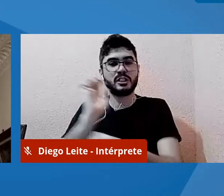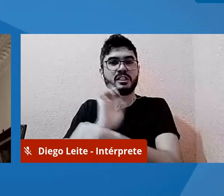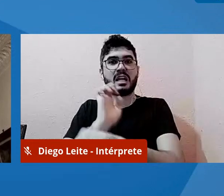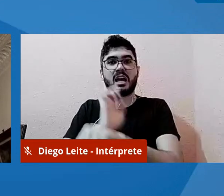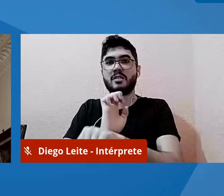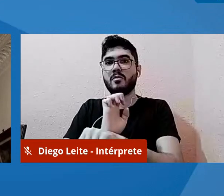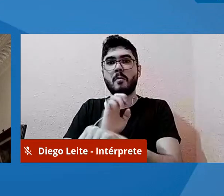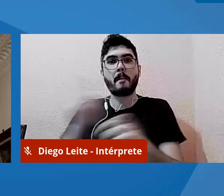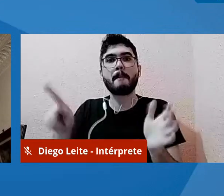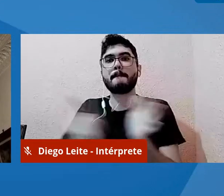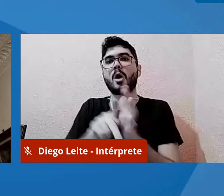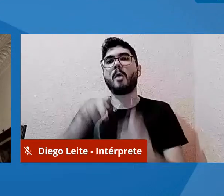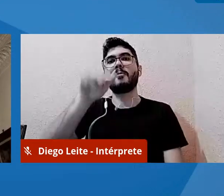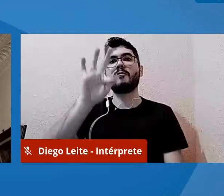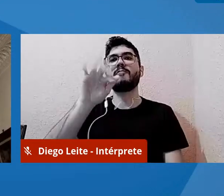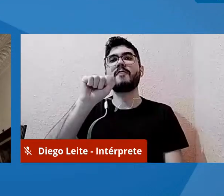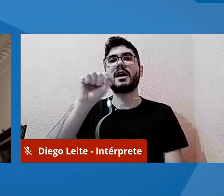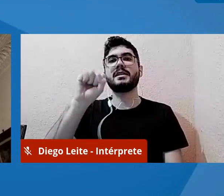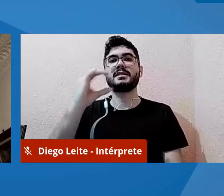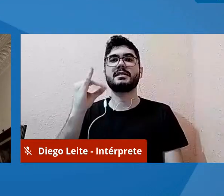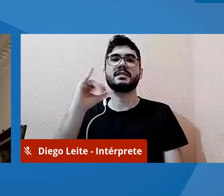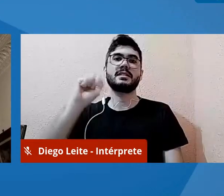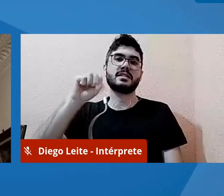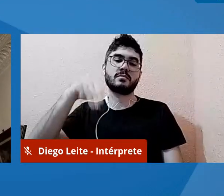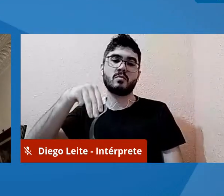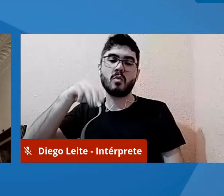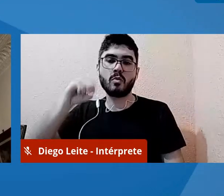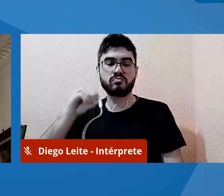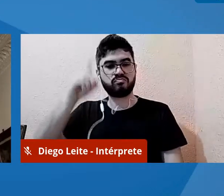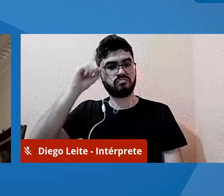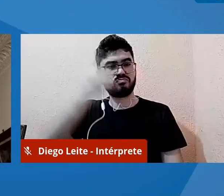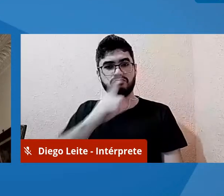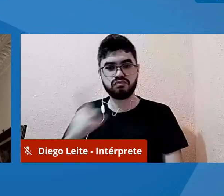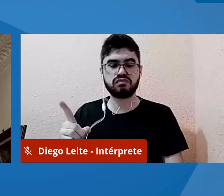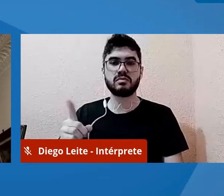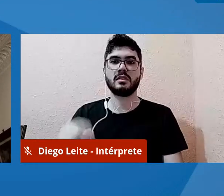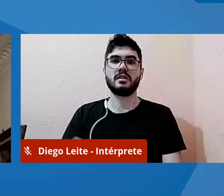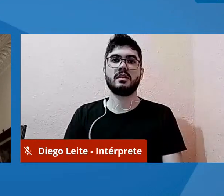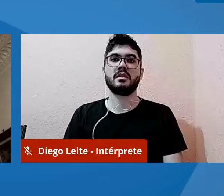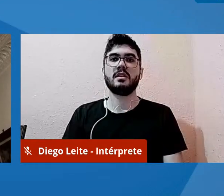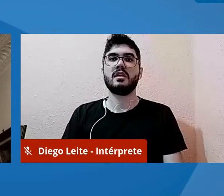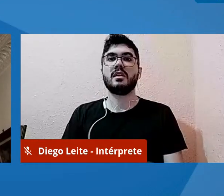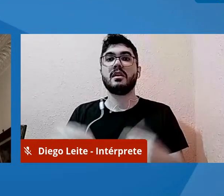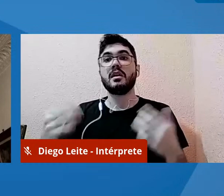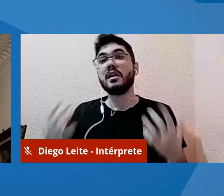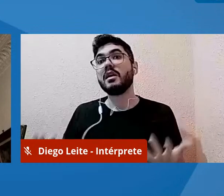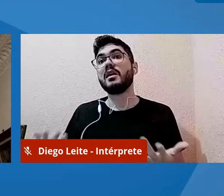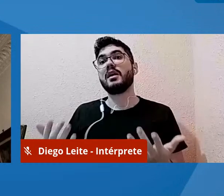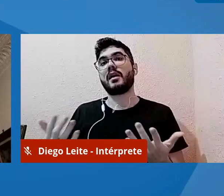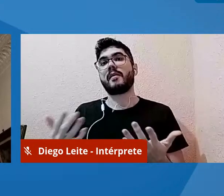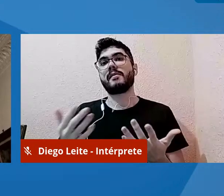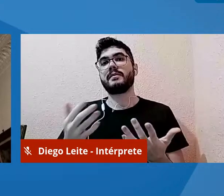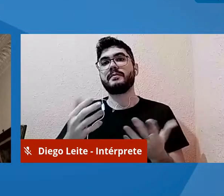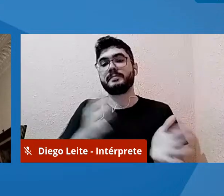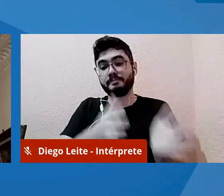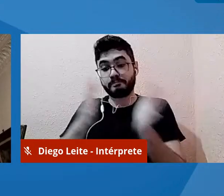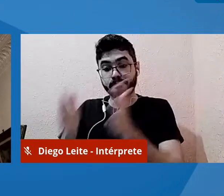fascista totalitário. Bom, no caso do Bolsonaro, Bolsonaro tem muito